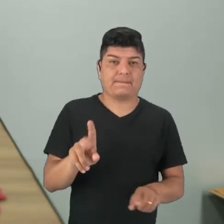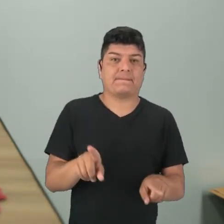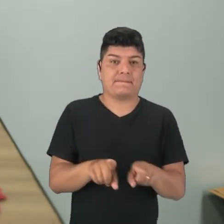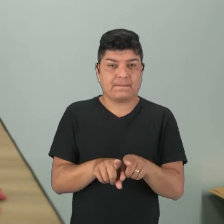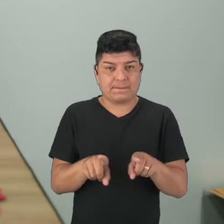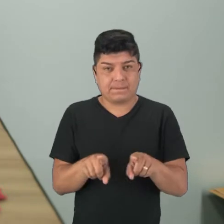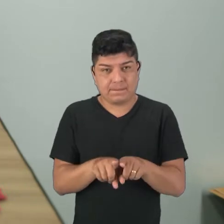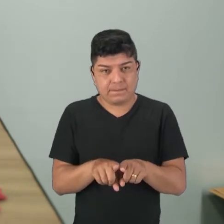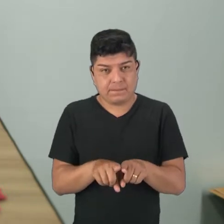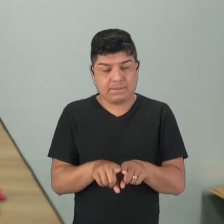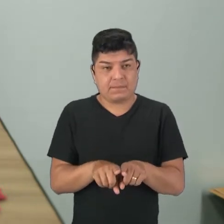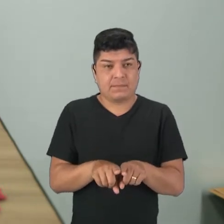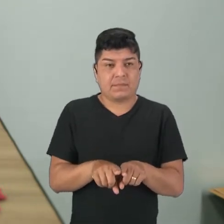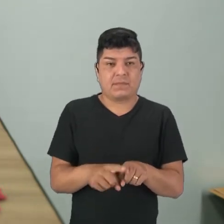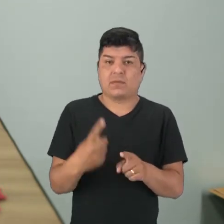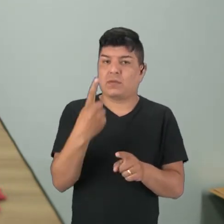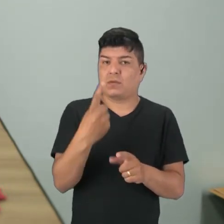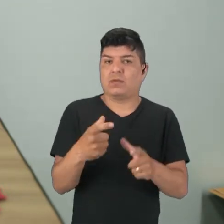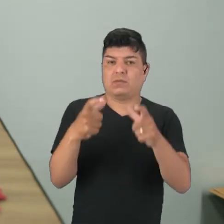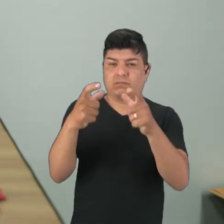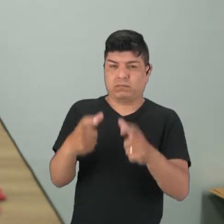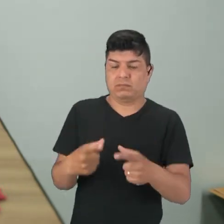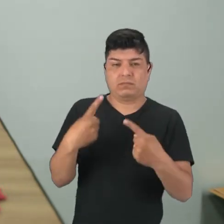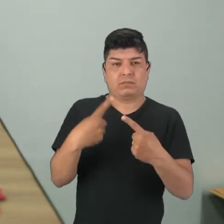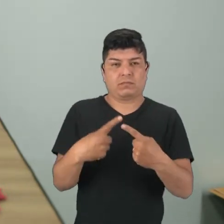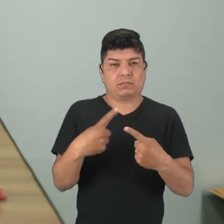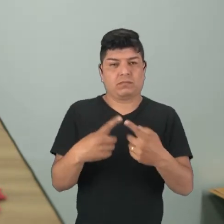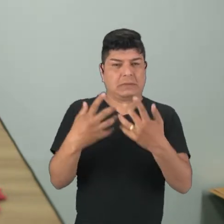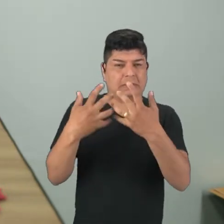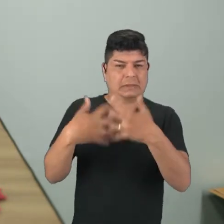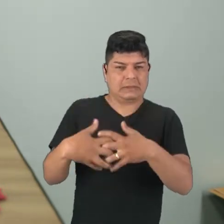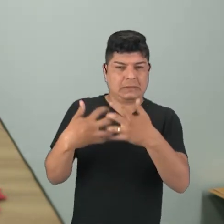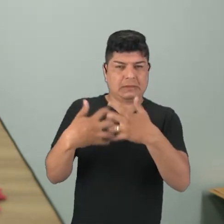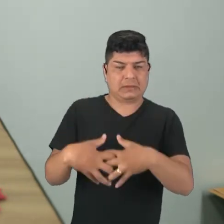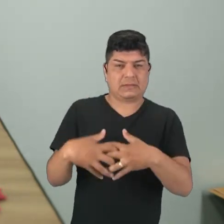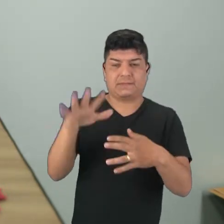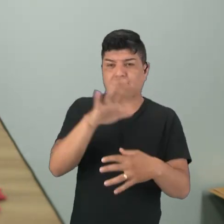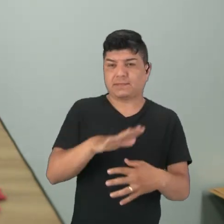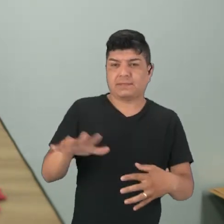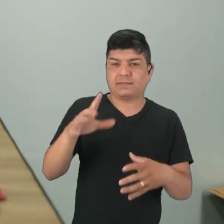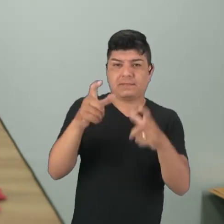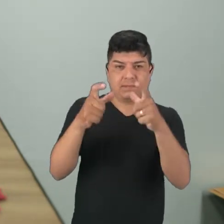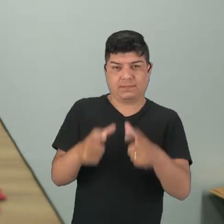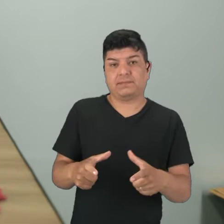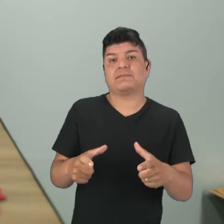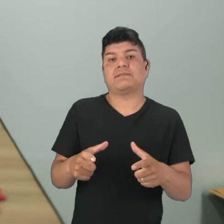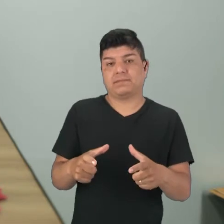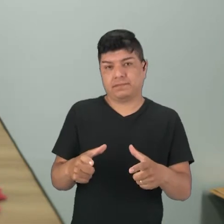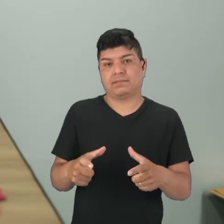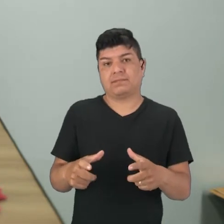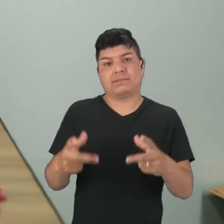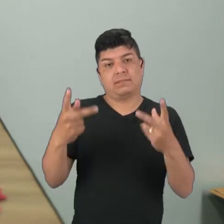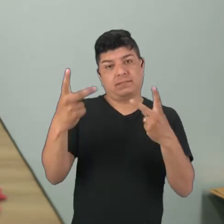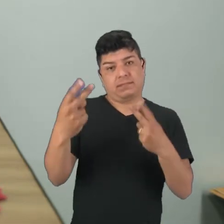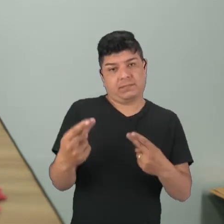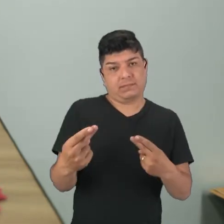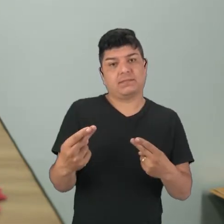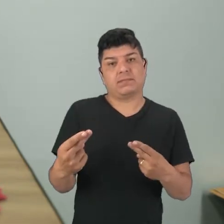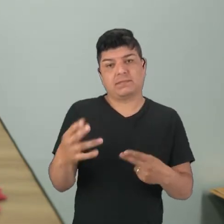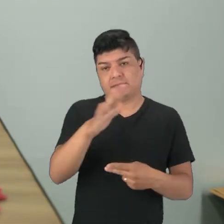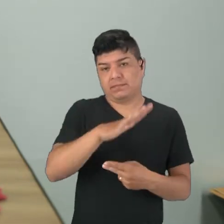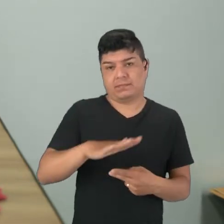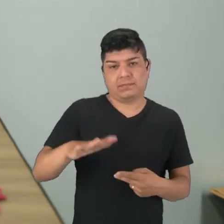termo um local, né? Porque vocês confundem muito espaço com local. Então, o espaço é o mesmo nesse sentido